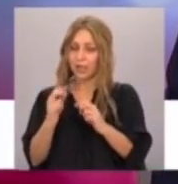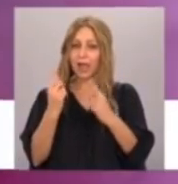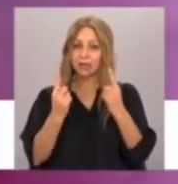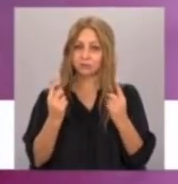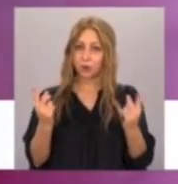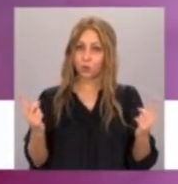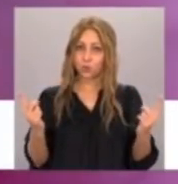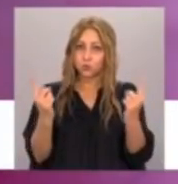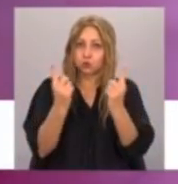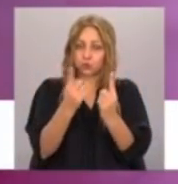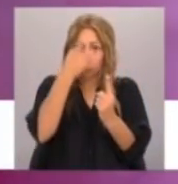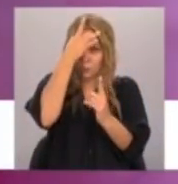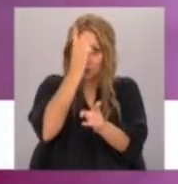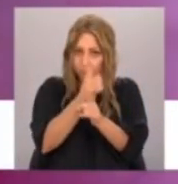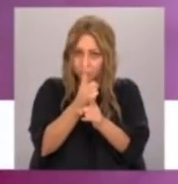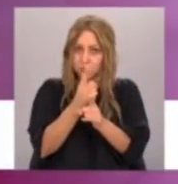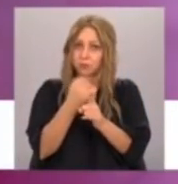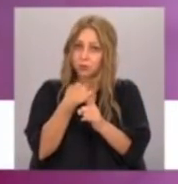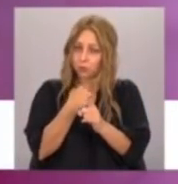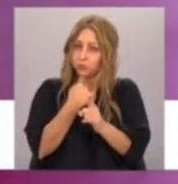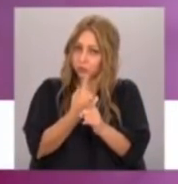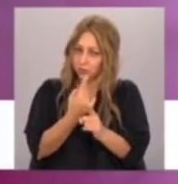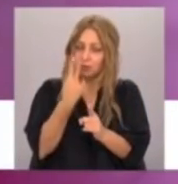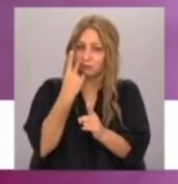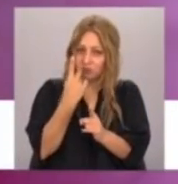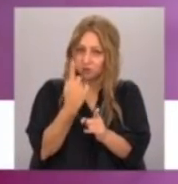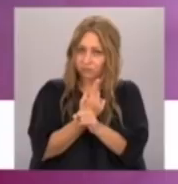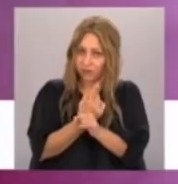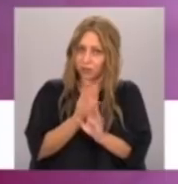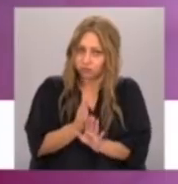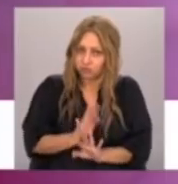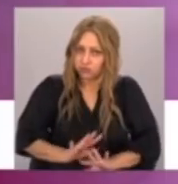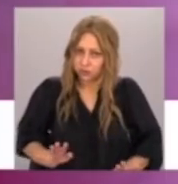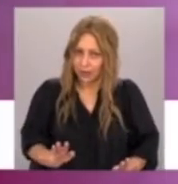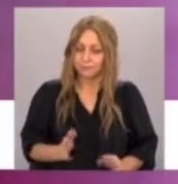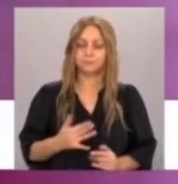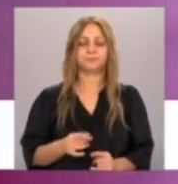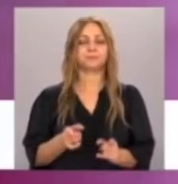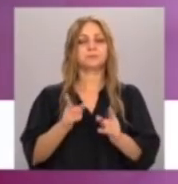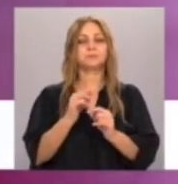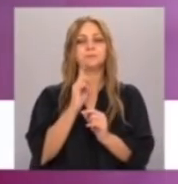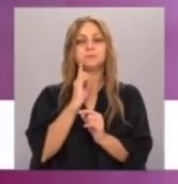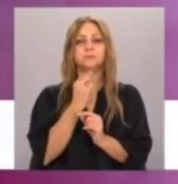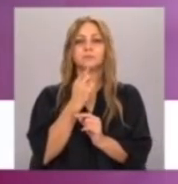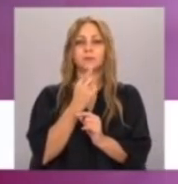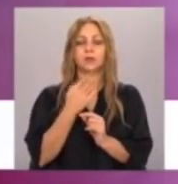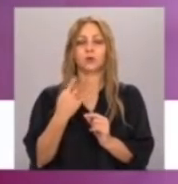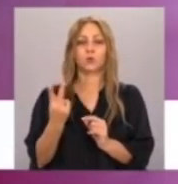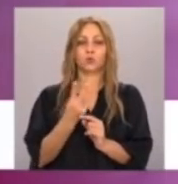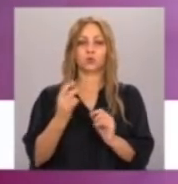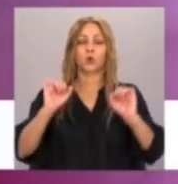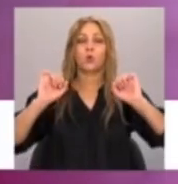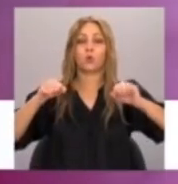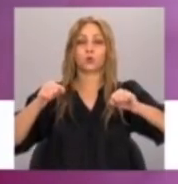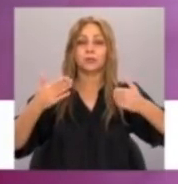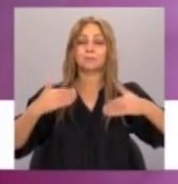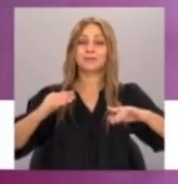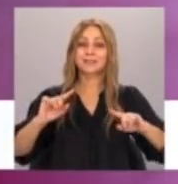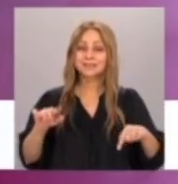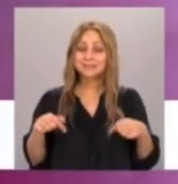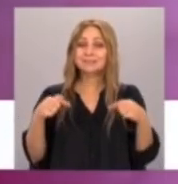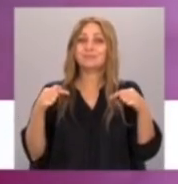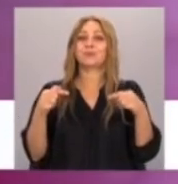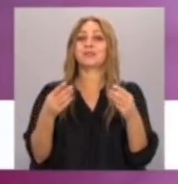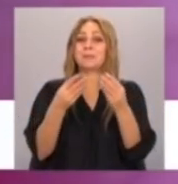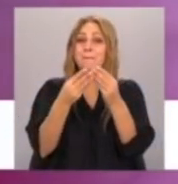muitas vezes já não é a primeira vez que eu digo isso aqui no outro isto mas também já não é a primeira vez que tem que dizer de que compramos um diagnóstico e depois não é